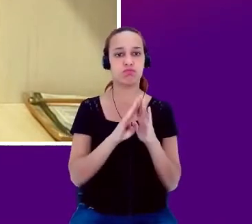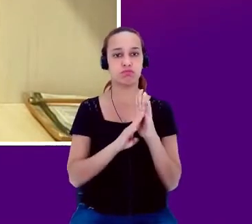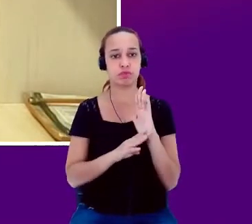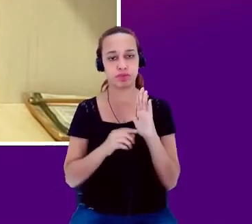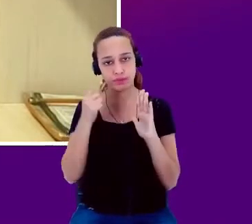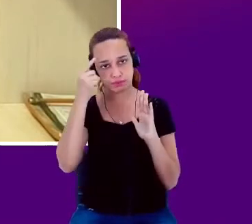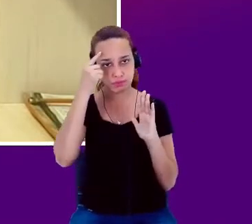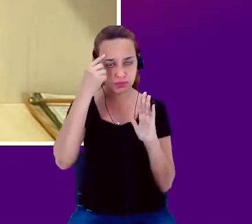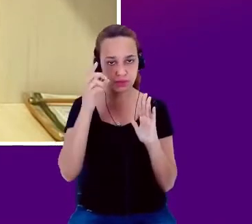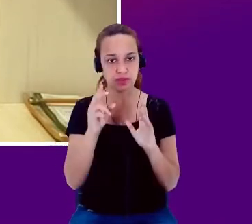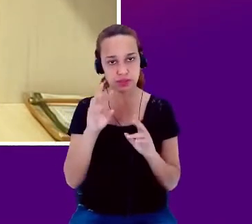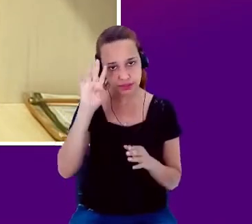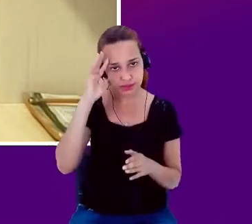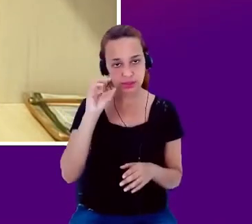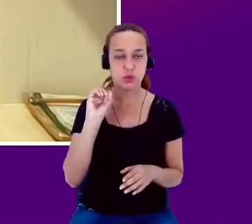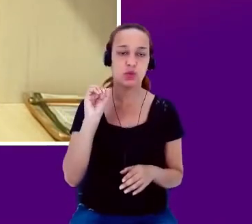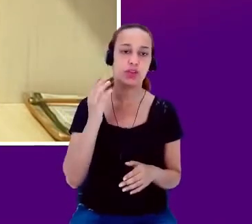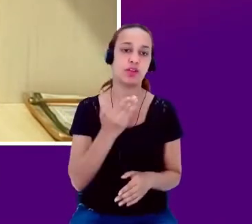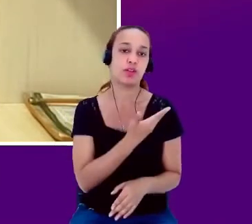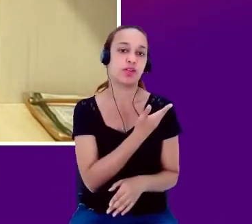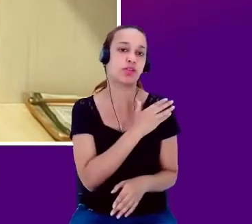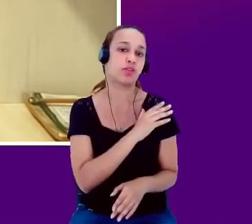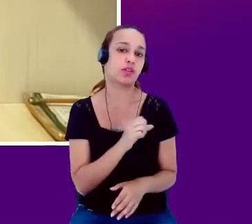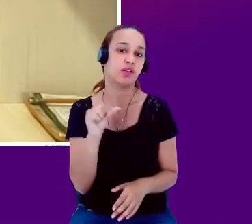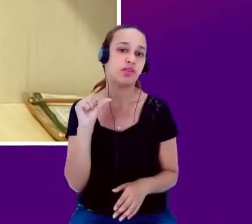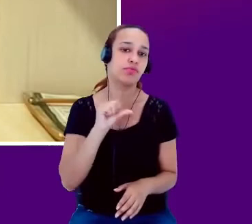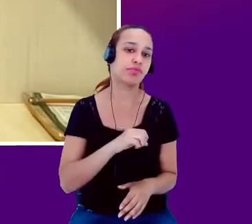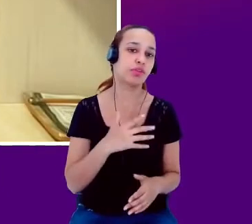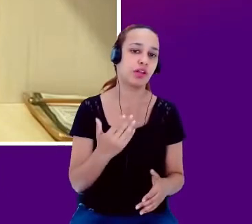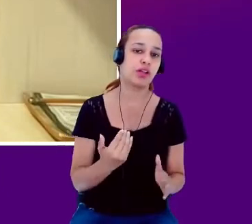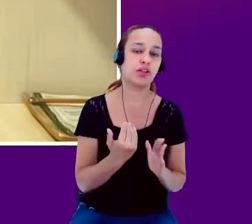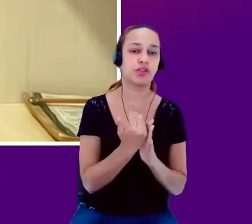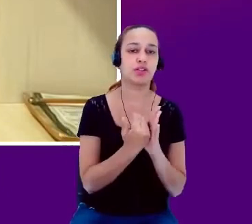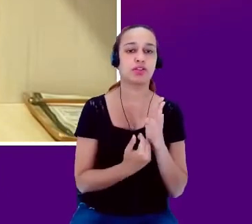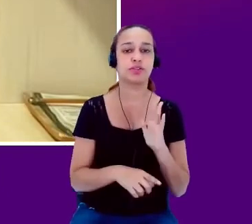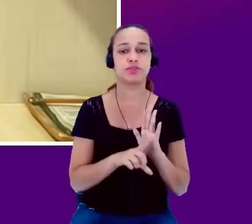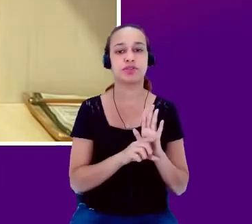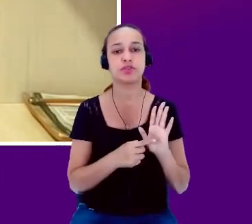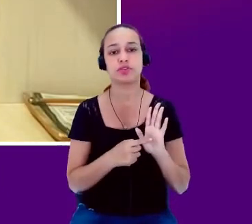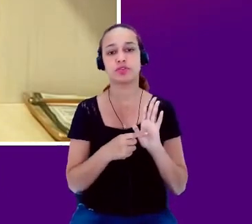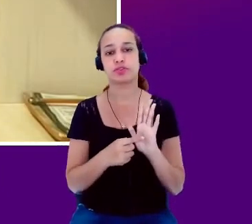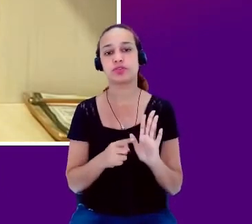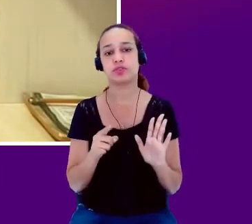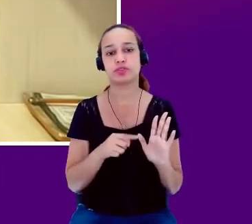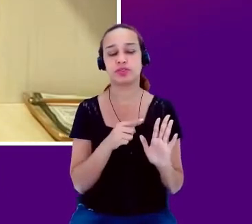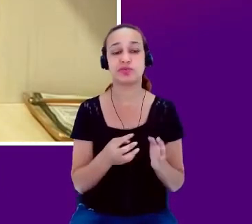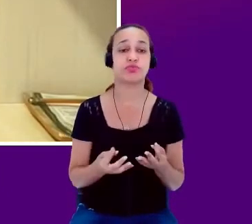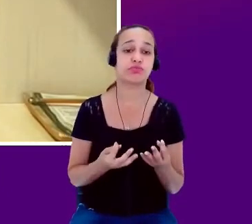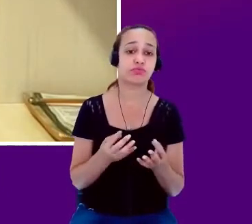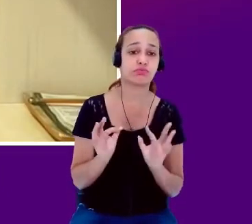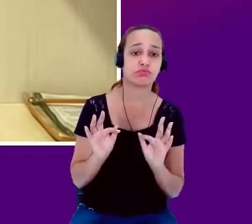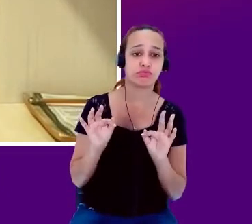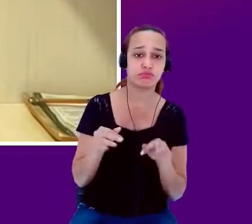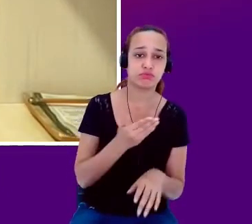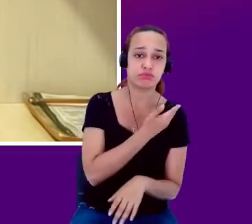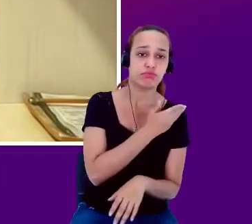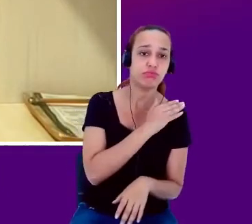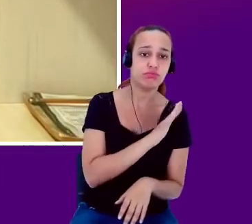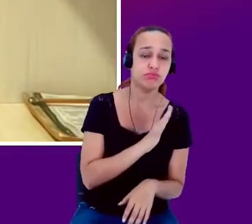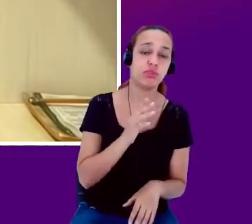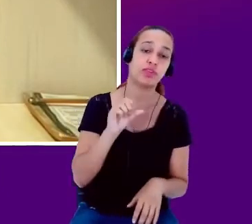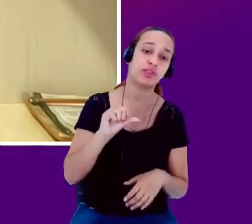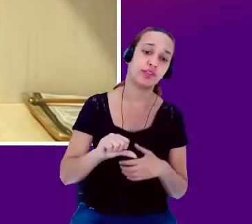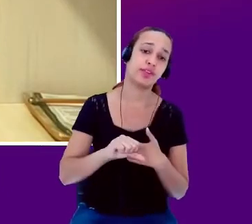entender o que seria uma discriminação injusta, na medida em que a lei fala na vedação do tratamento para fins discriminatórios